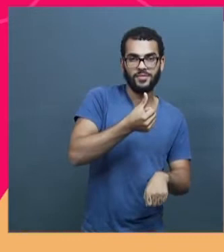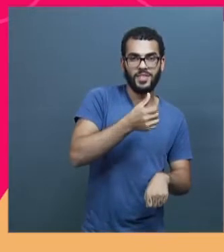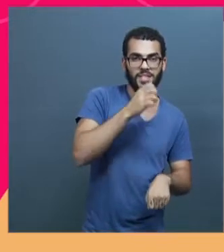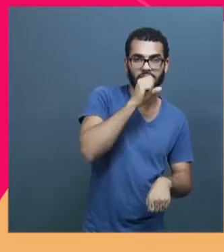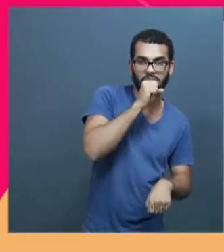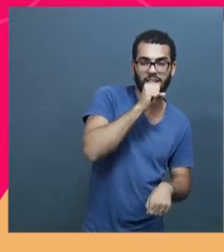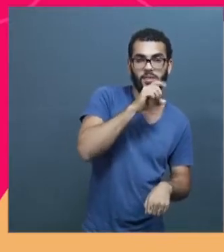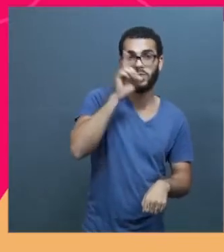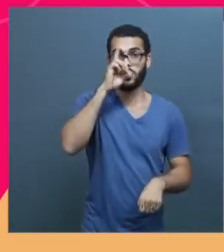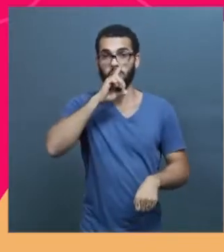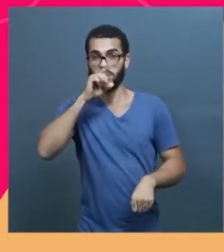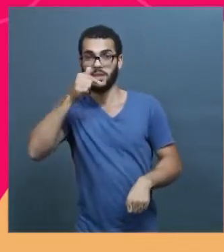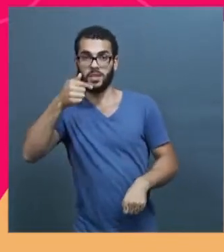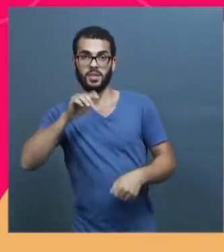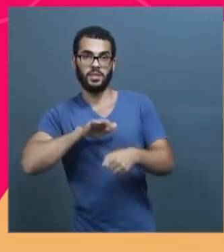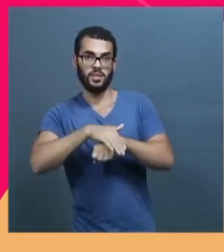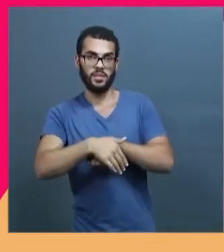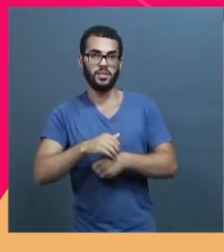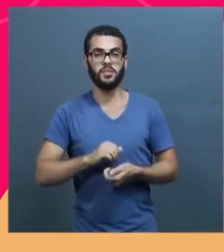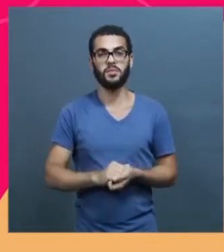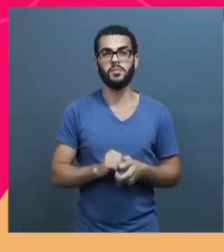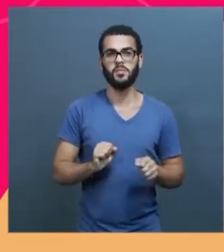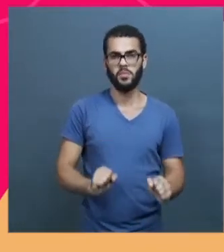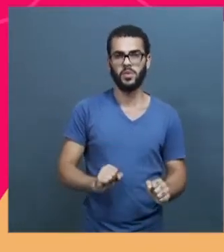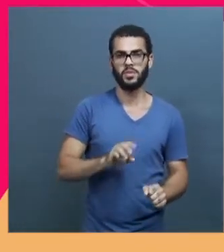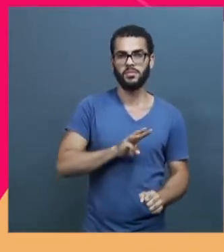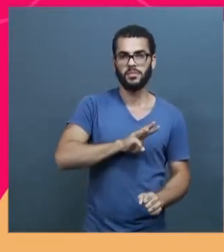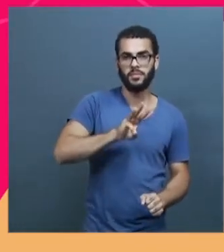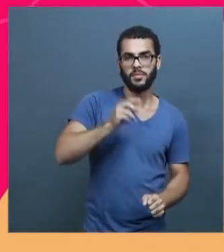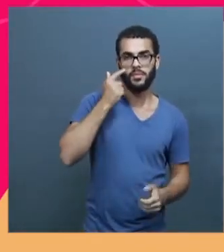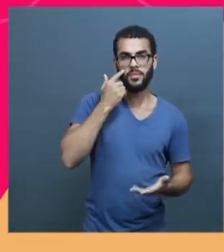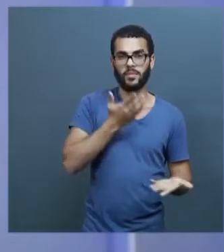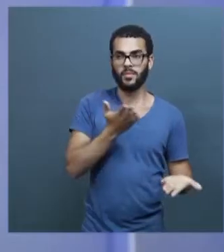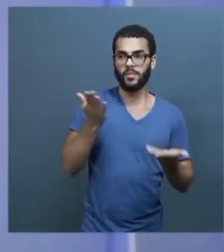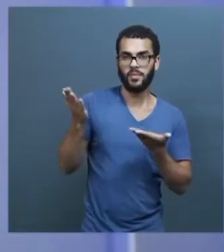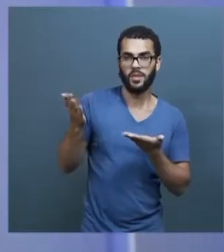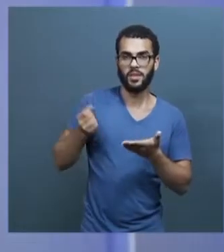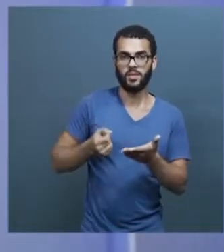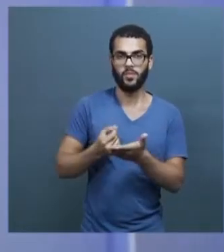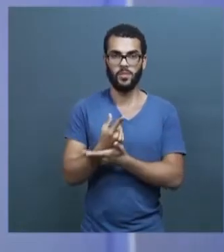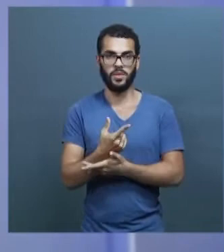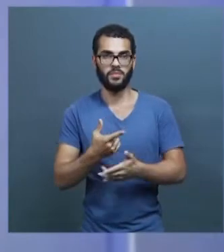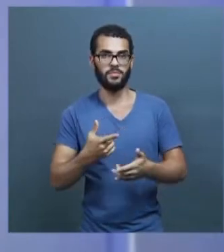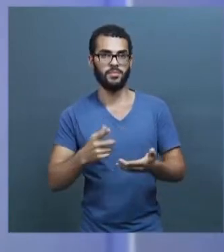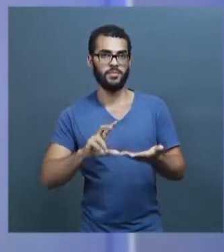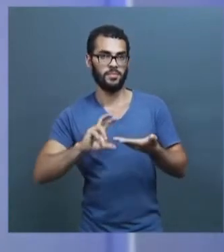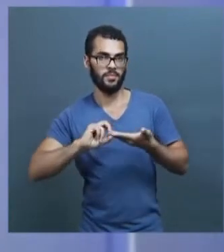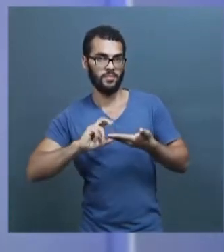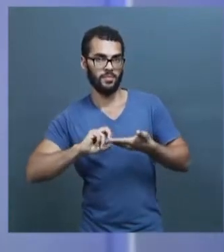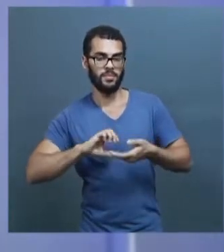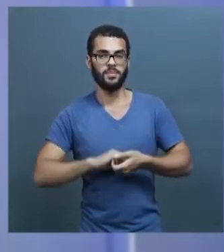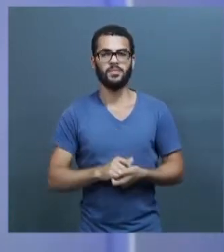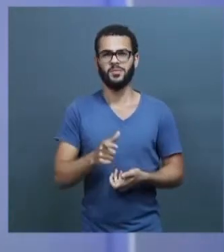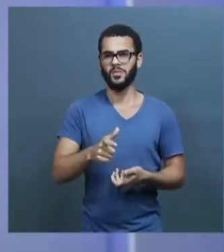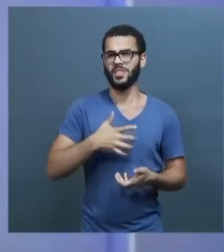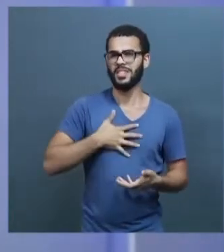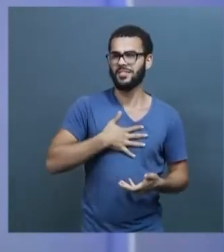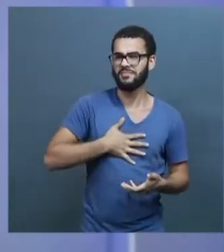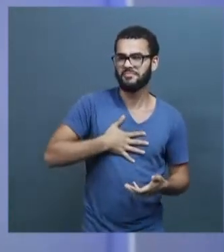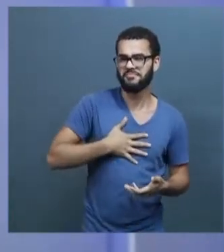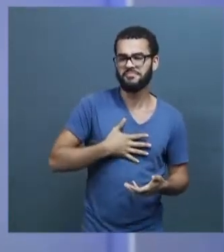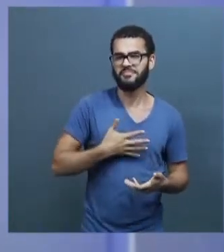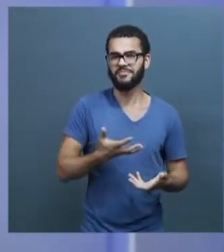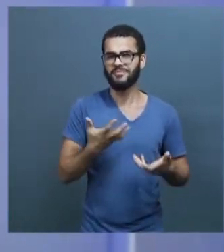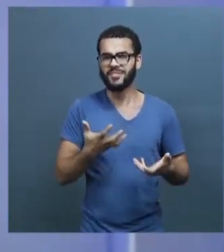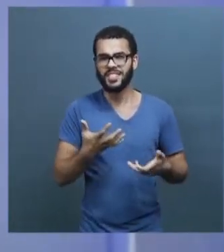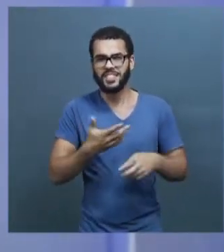noite. Para adquirir seu ingresso, você pode entrar no site que aparece na tela. Você está em busca de uma série nova para